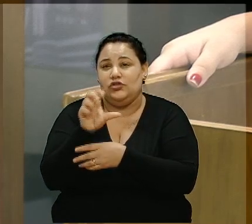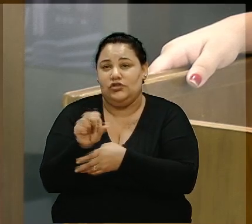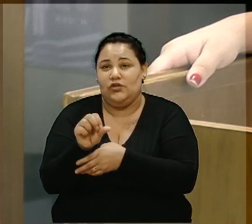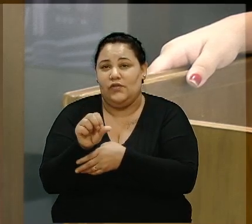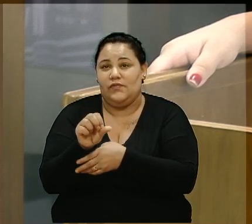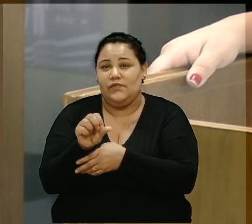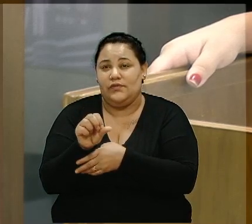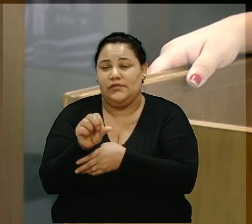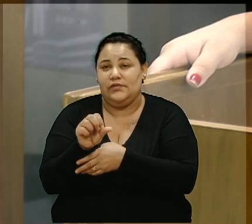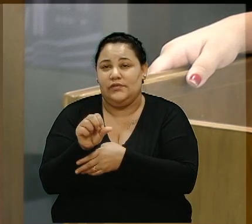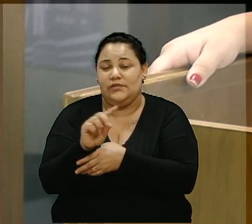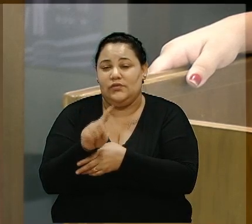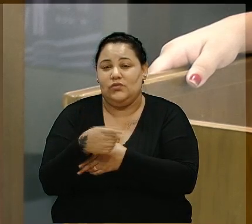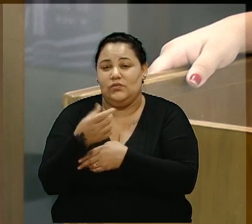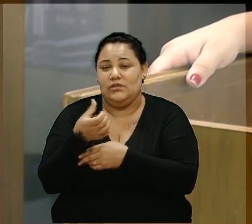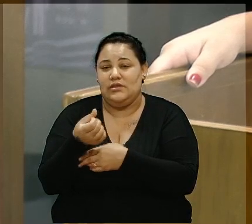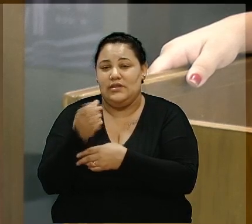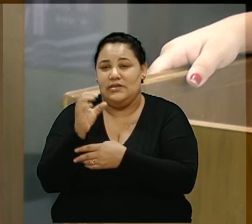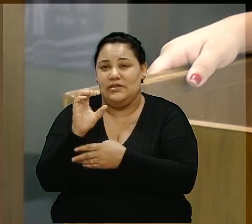29,60.